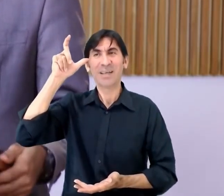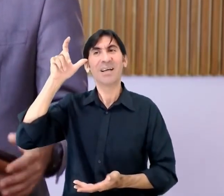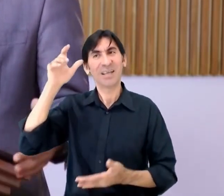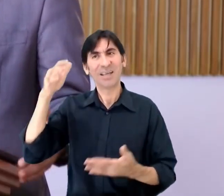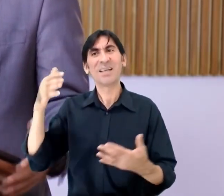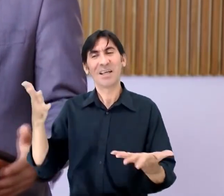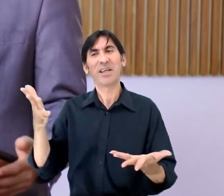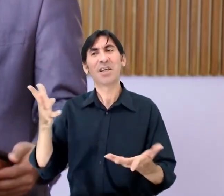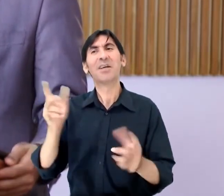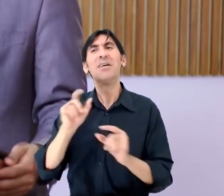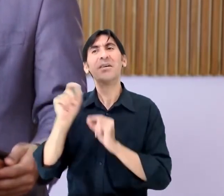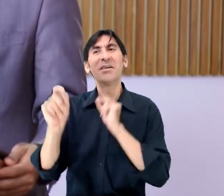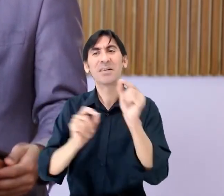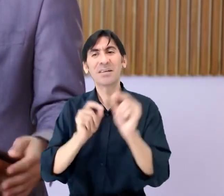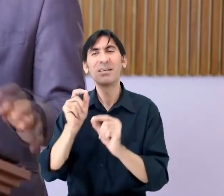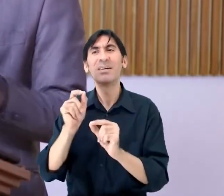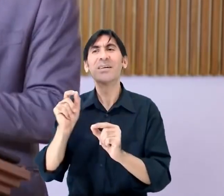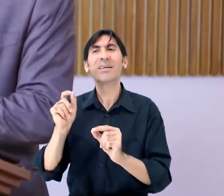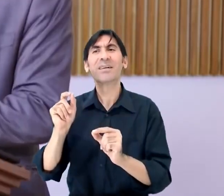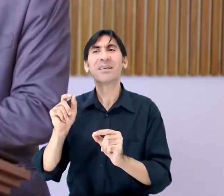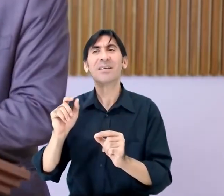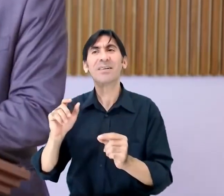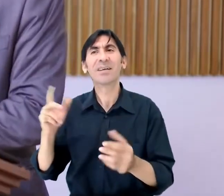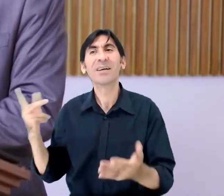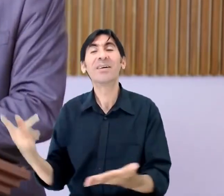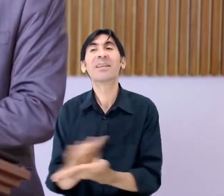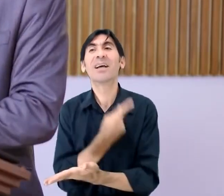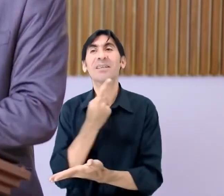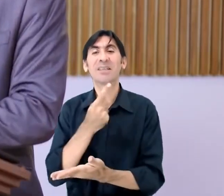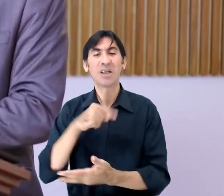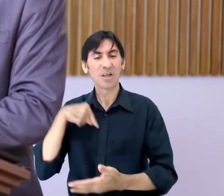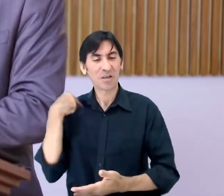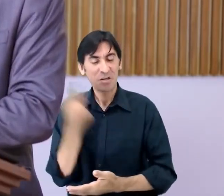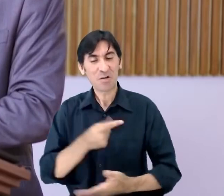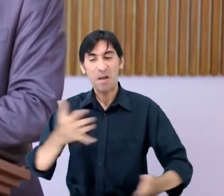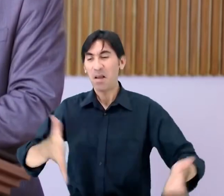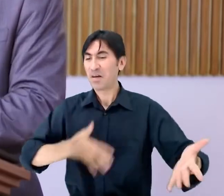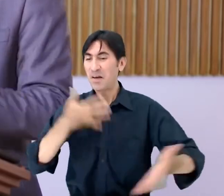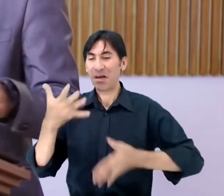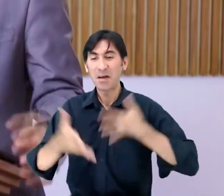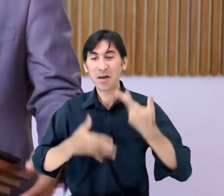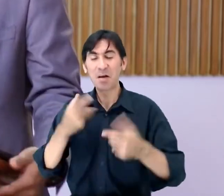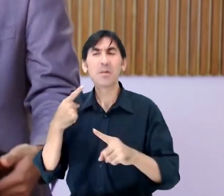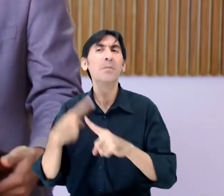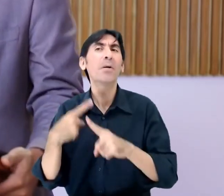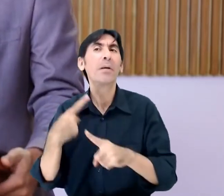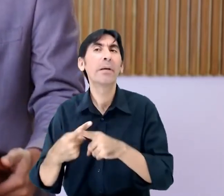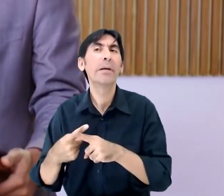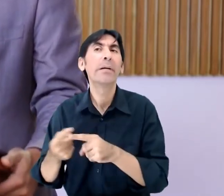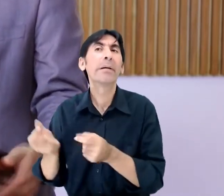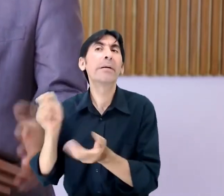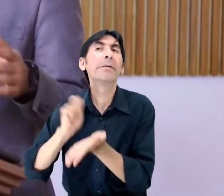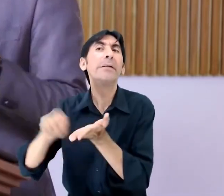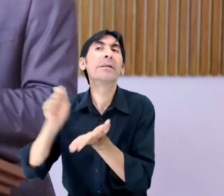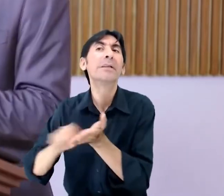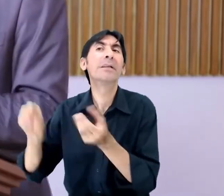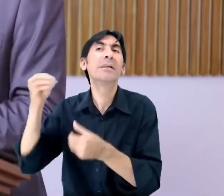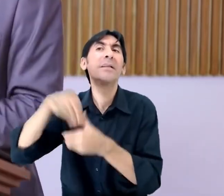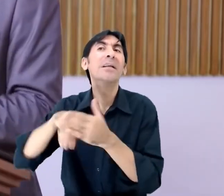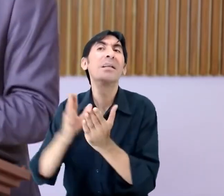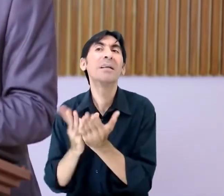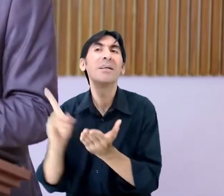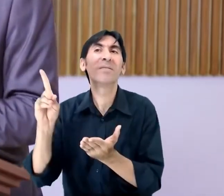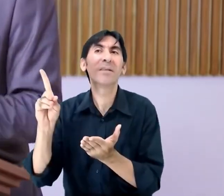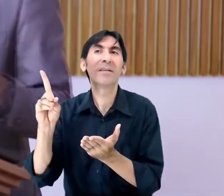faz com que vibremos, porque foi escrito. Olha só a importância da escrita. Então a Bíblia